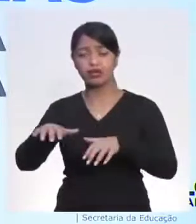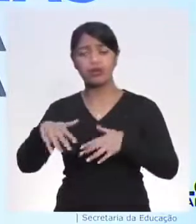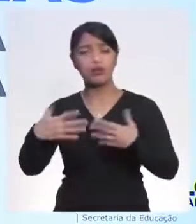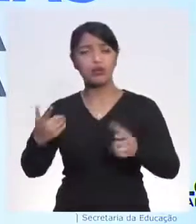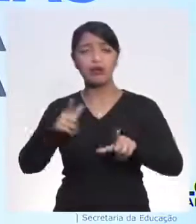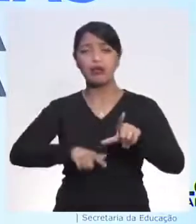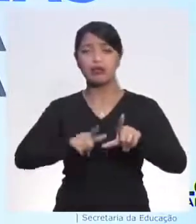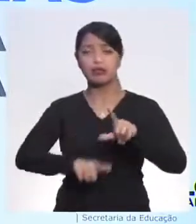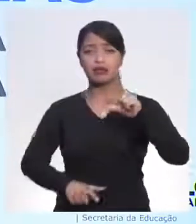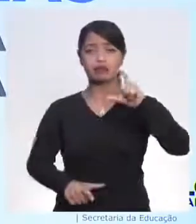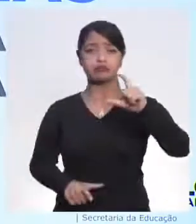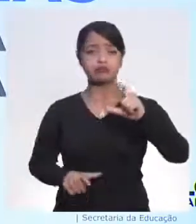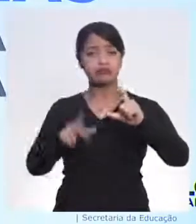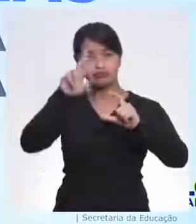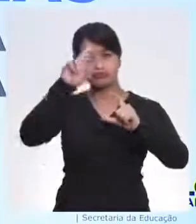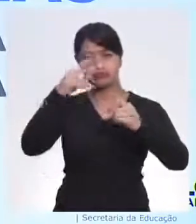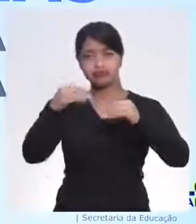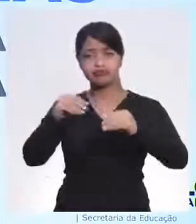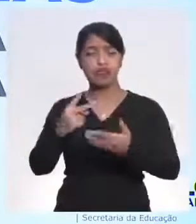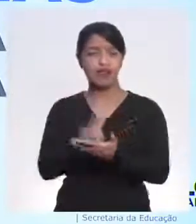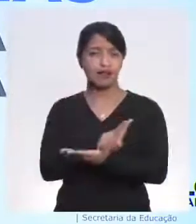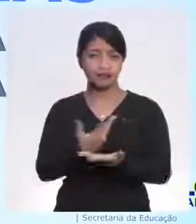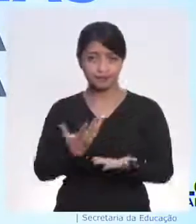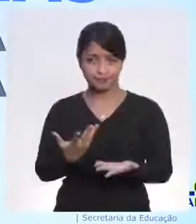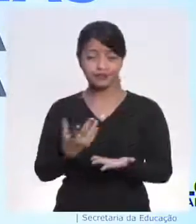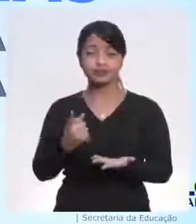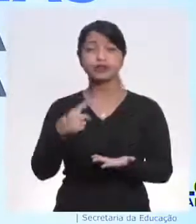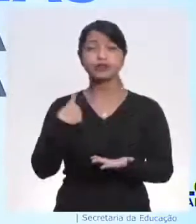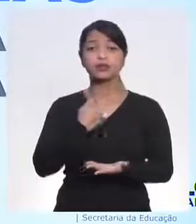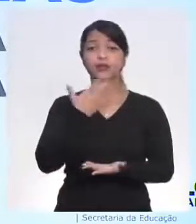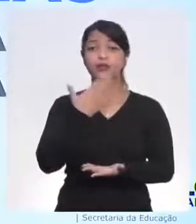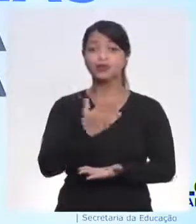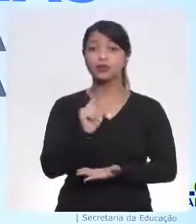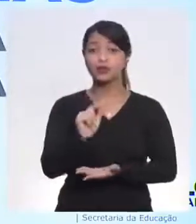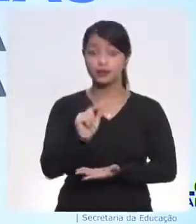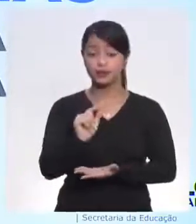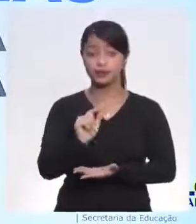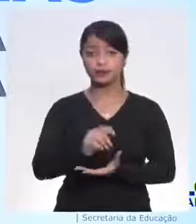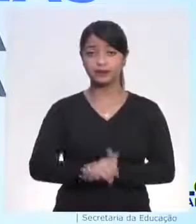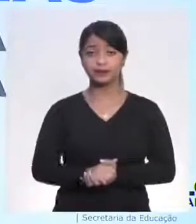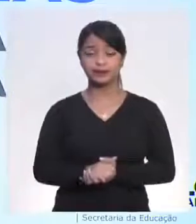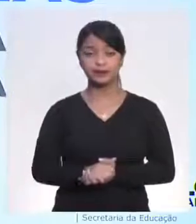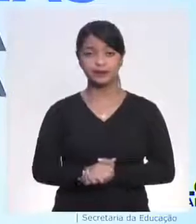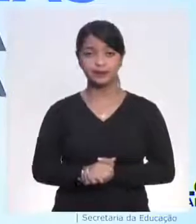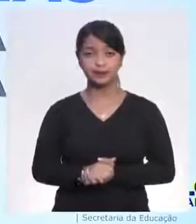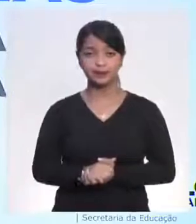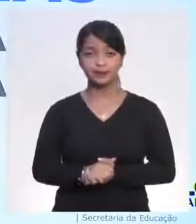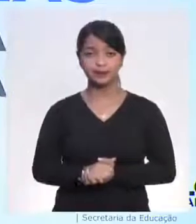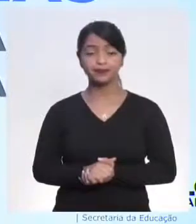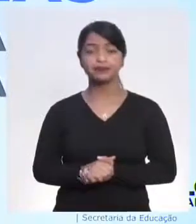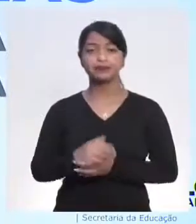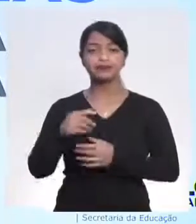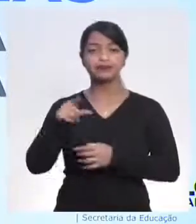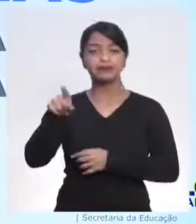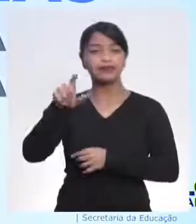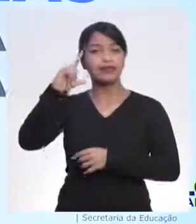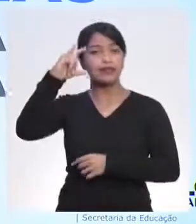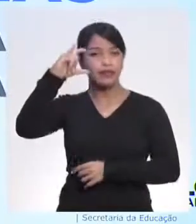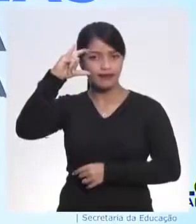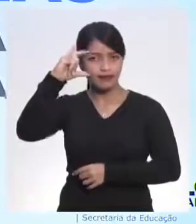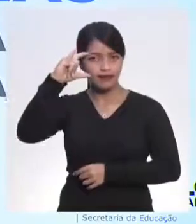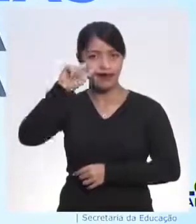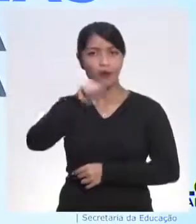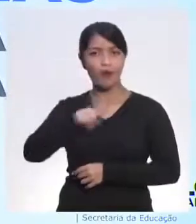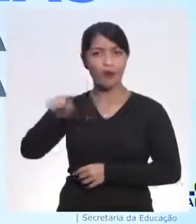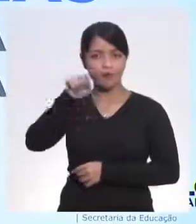entrou no lugar onde não deveria. O que nós estamos solicitando? Na página do Centro de Mídias Matemática,